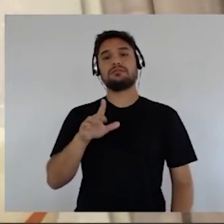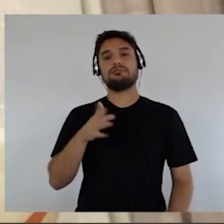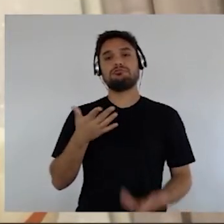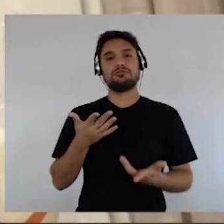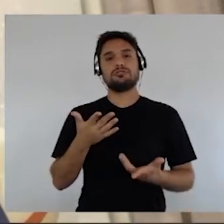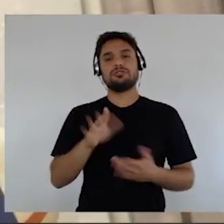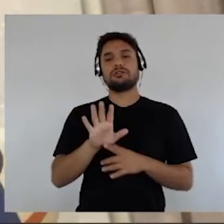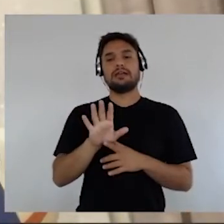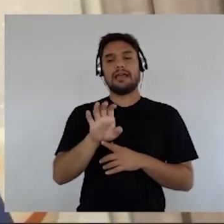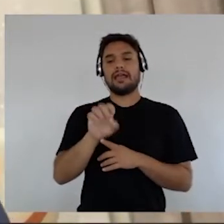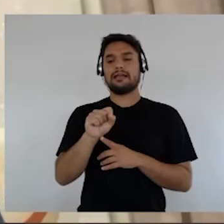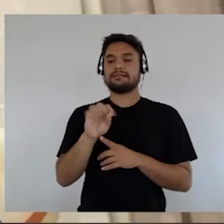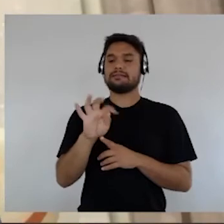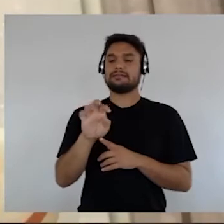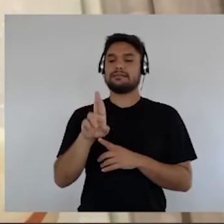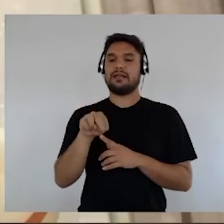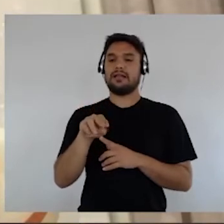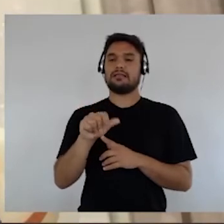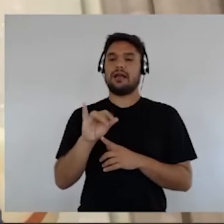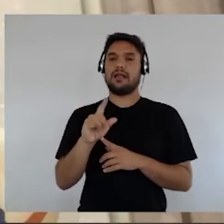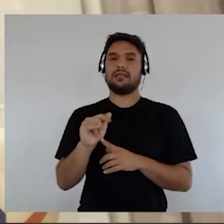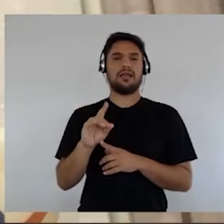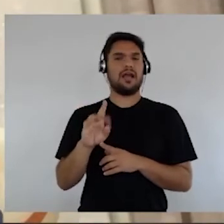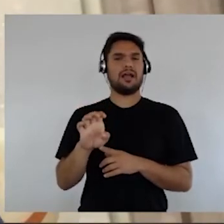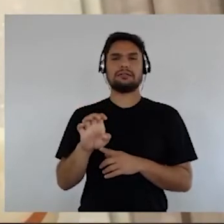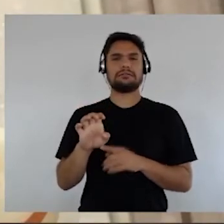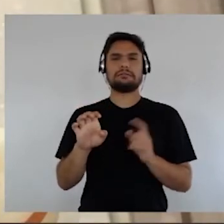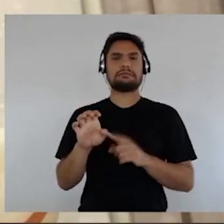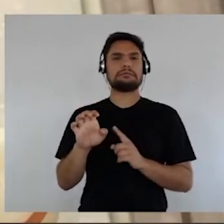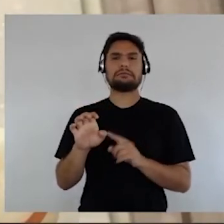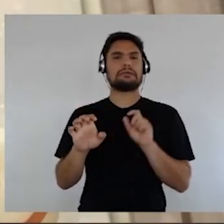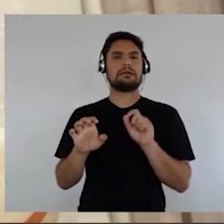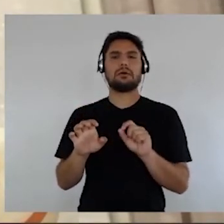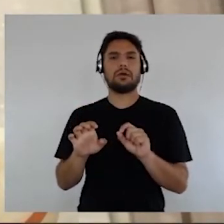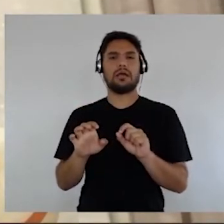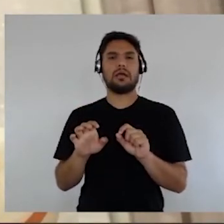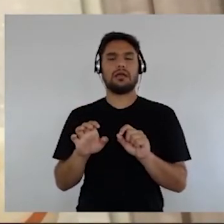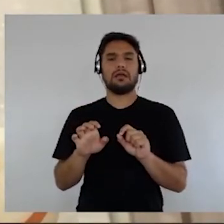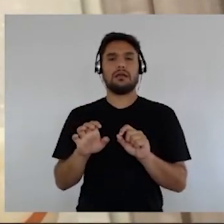ou externalidades, que são efeitos